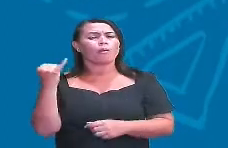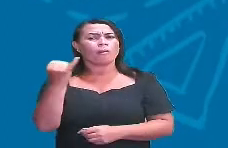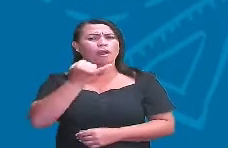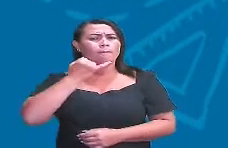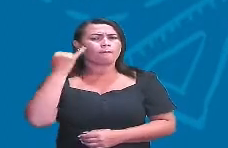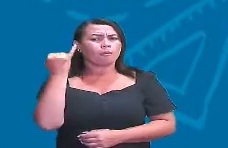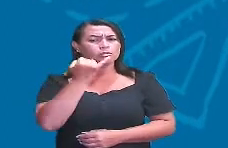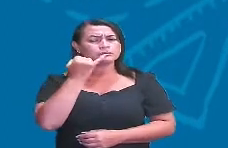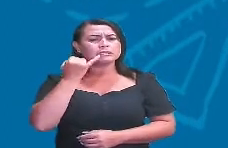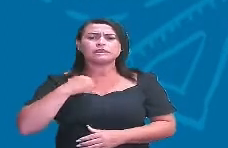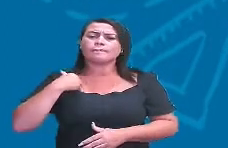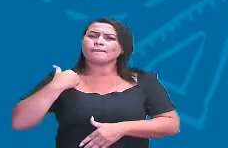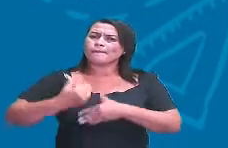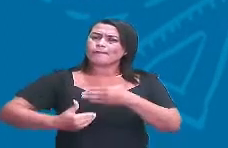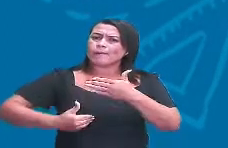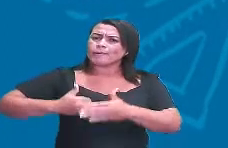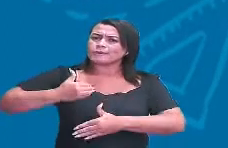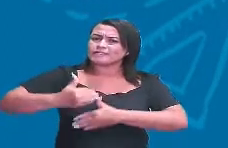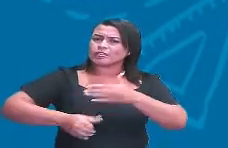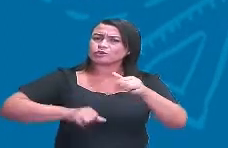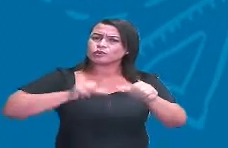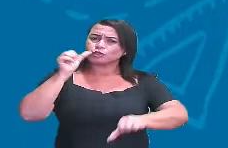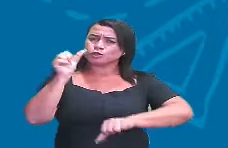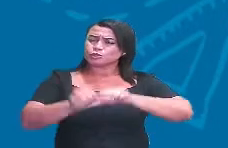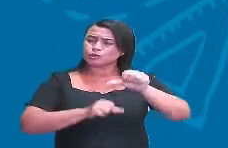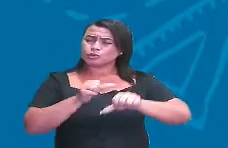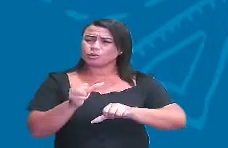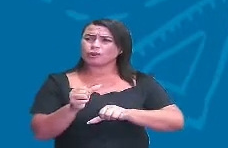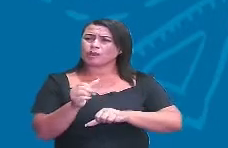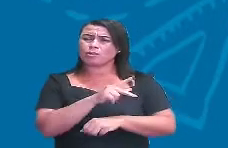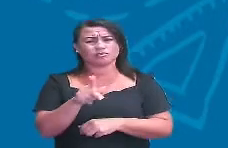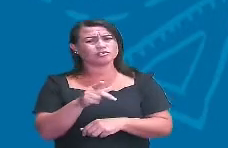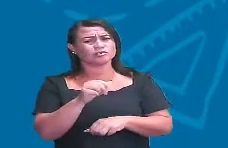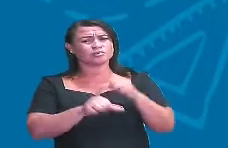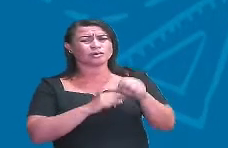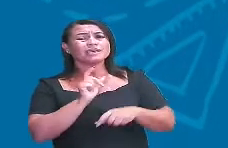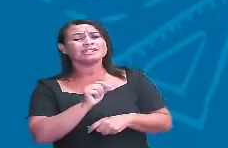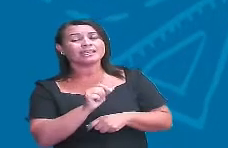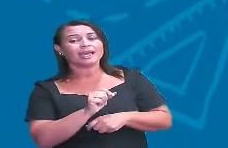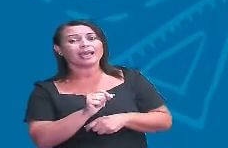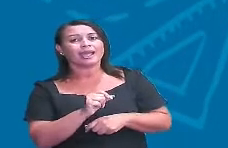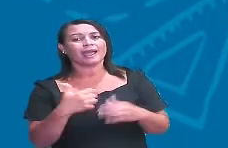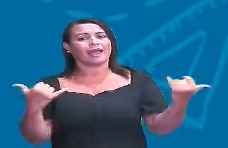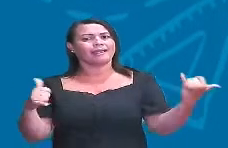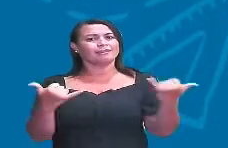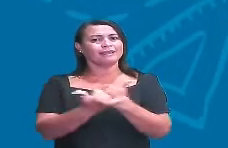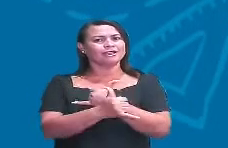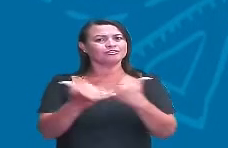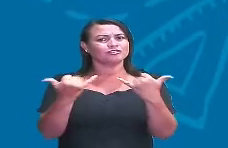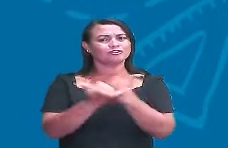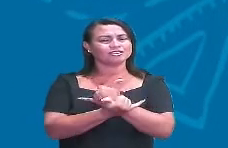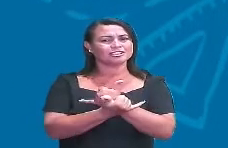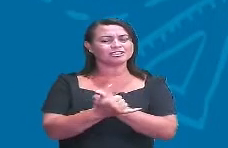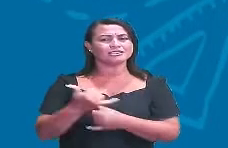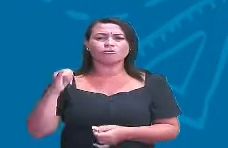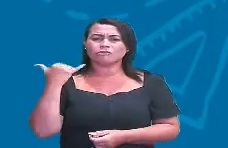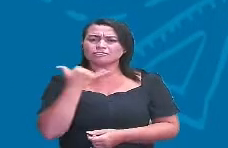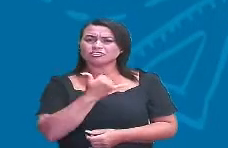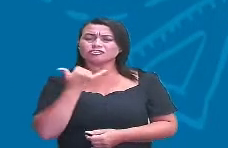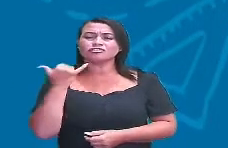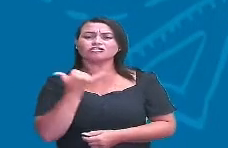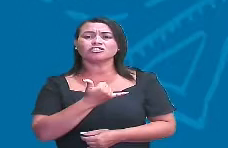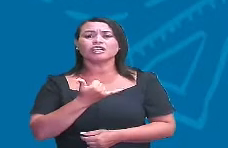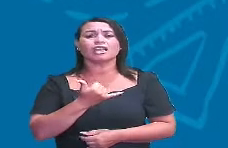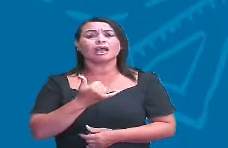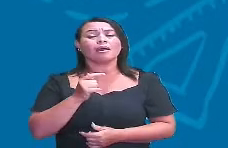importante processo de troca. Ô professor, troca de quê? Troca de energia. Afinal, para